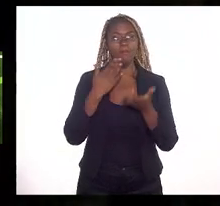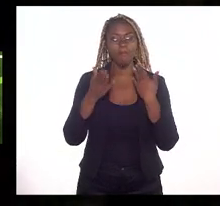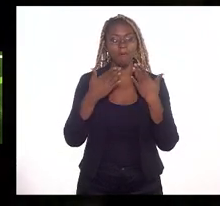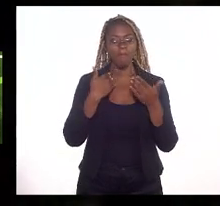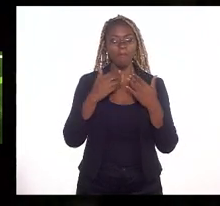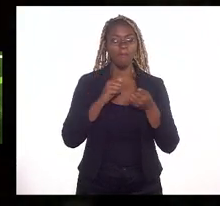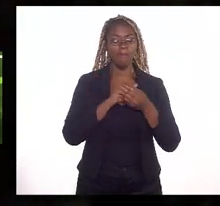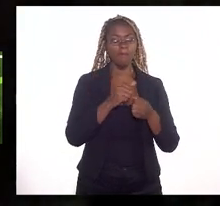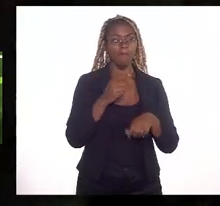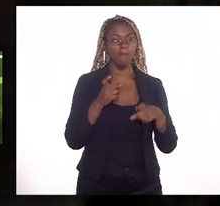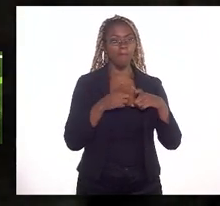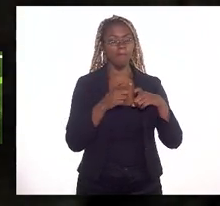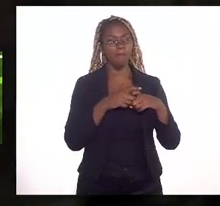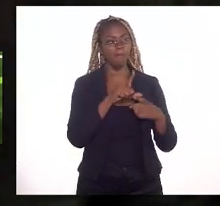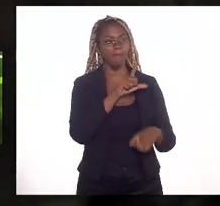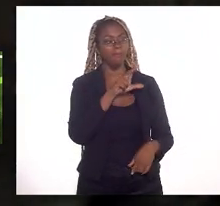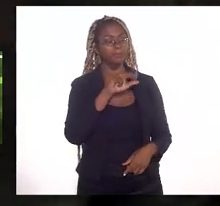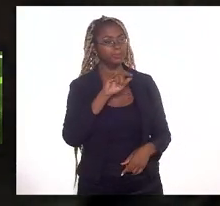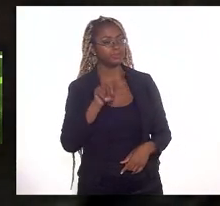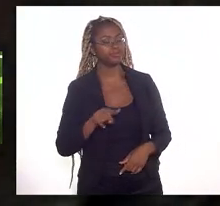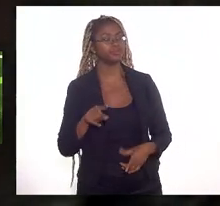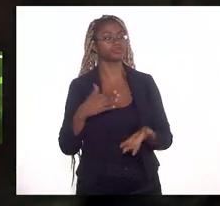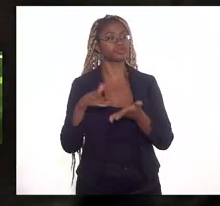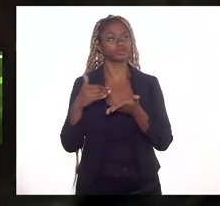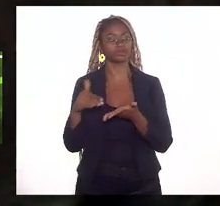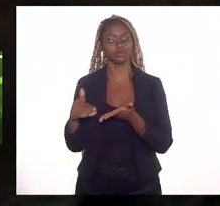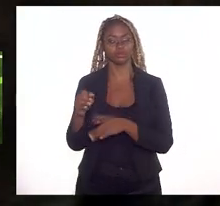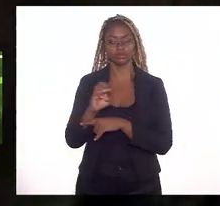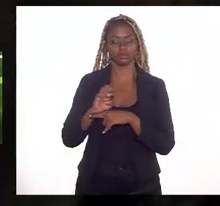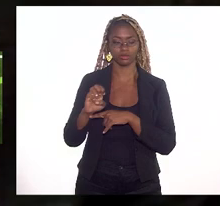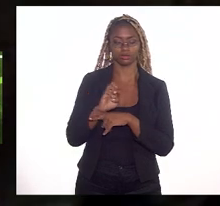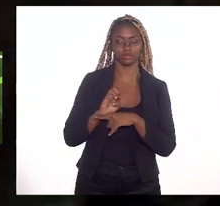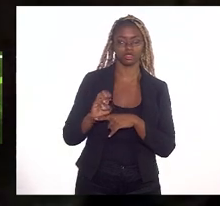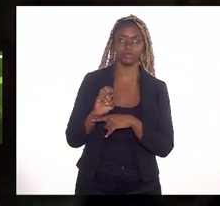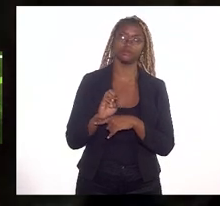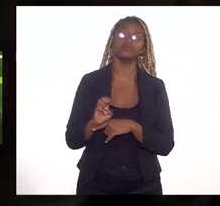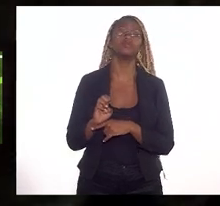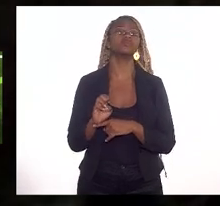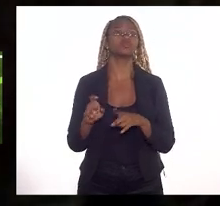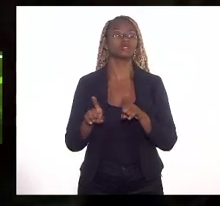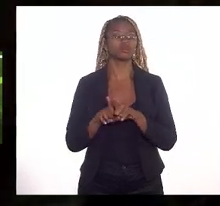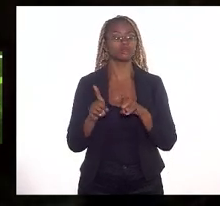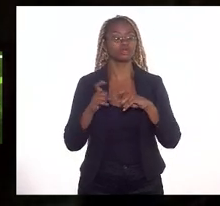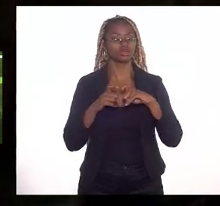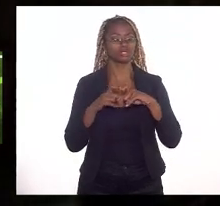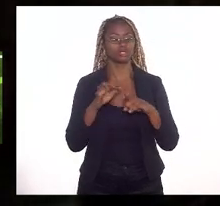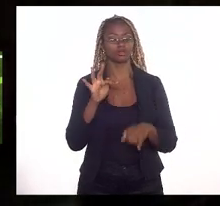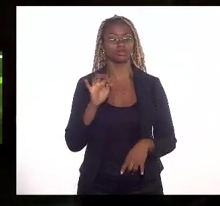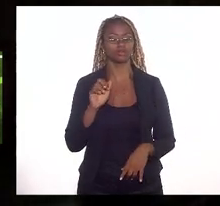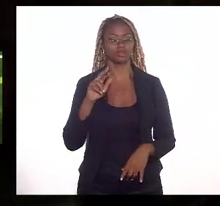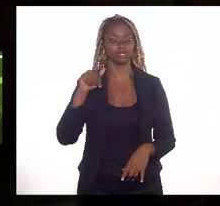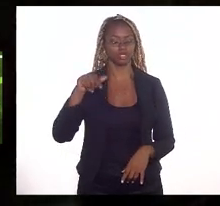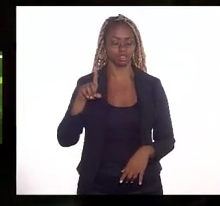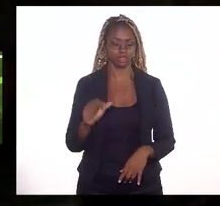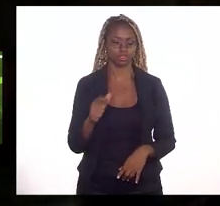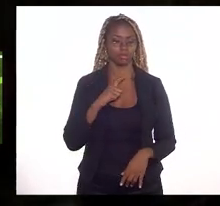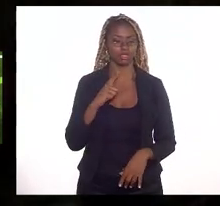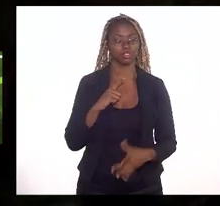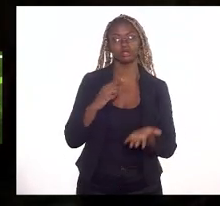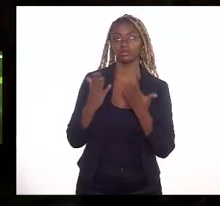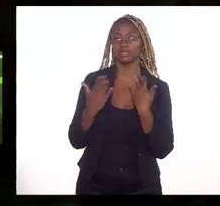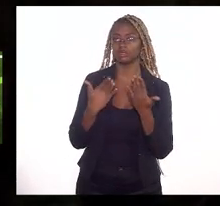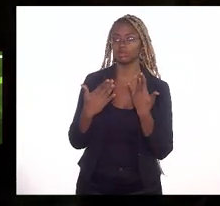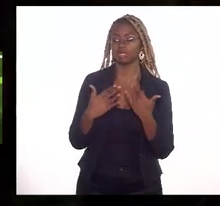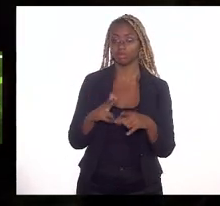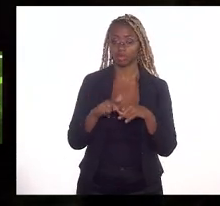doutor Luiz Fernando, junto com a Secretaria de Estado, junto com a doutora Fernanda, né, para que a gente possa promover essa articulação. O